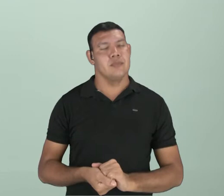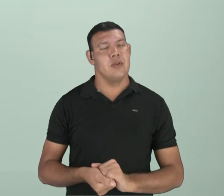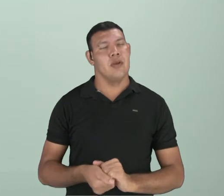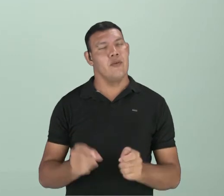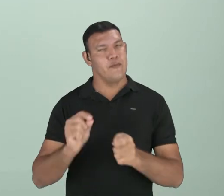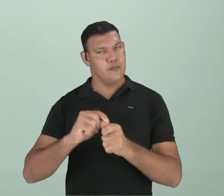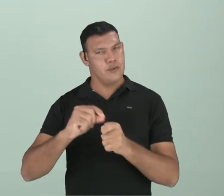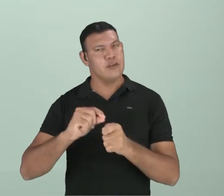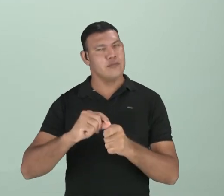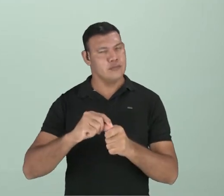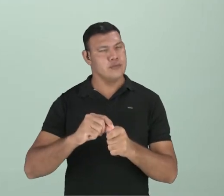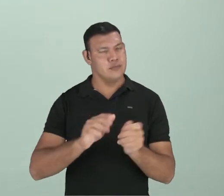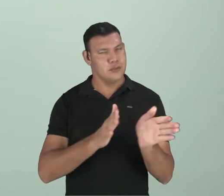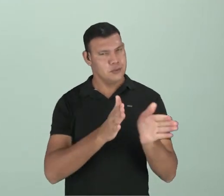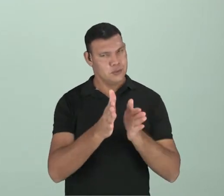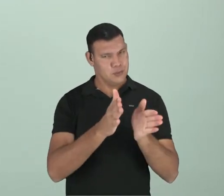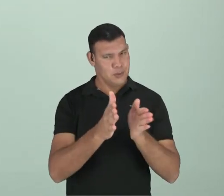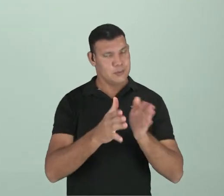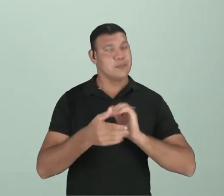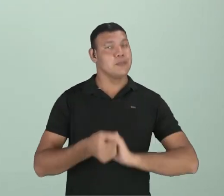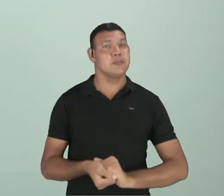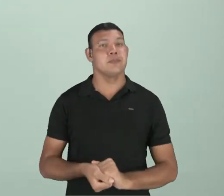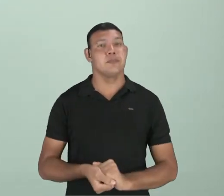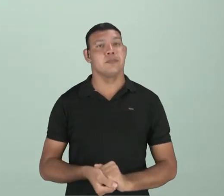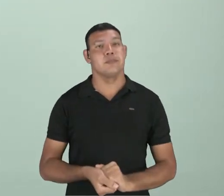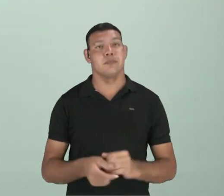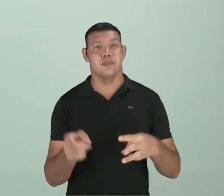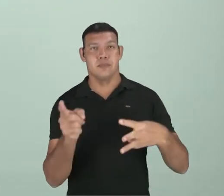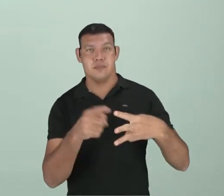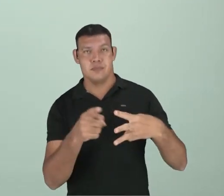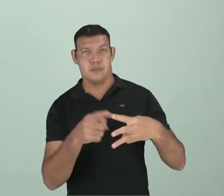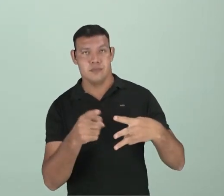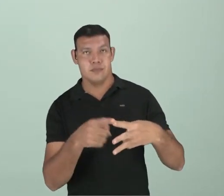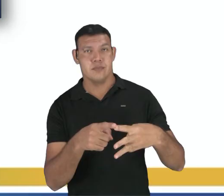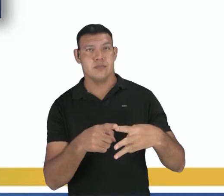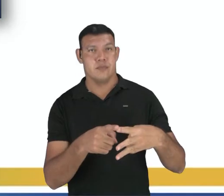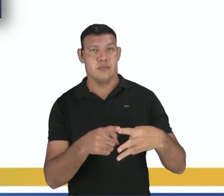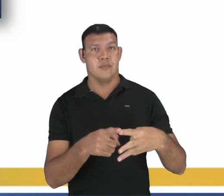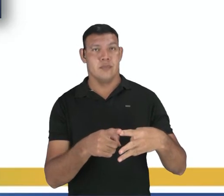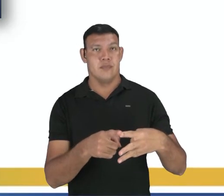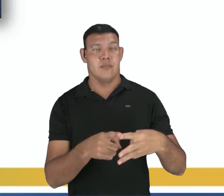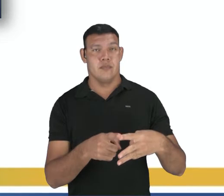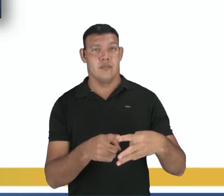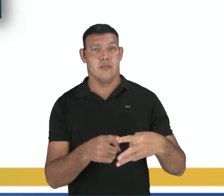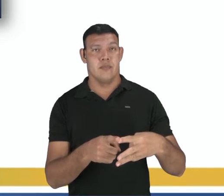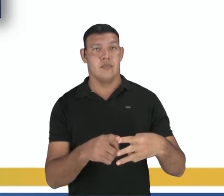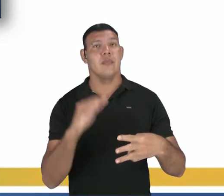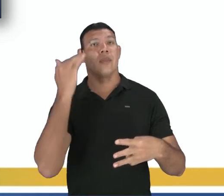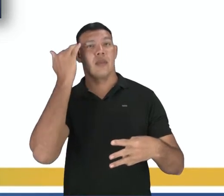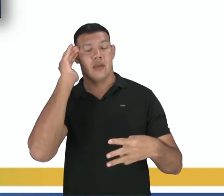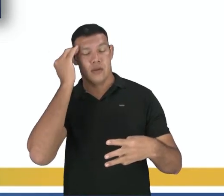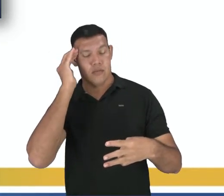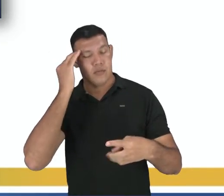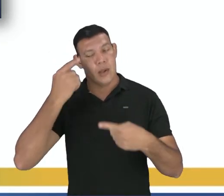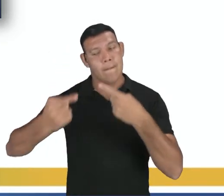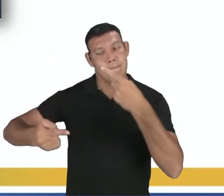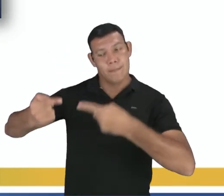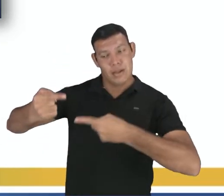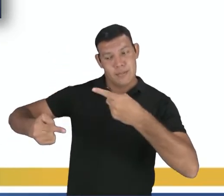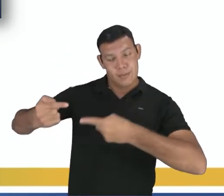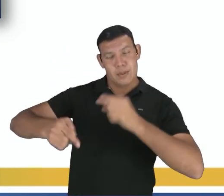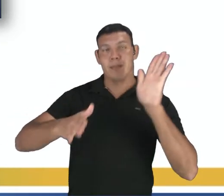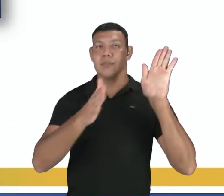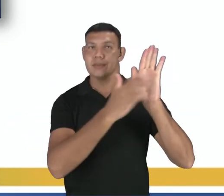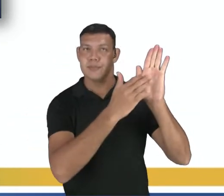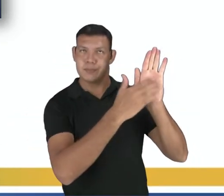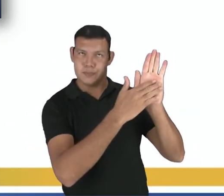executado aí, então, todo esse processo, tá? Que seria o entendimento sobre a política proposta, né? Temos,